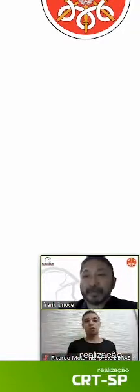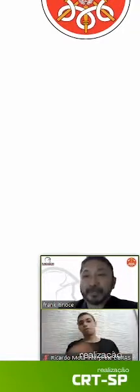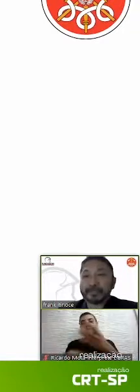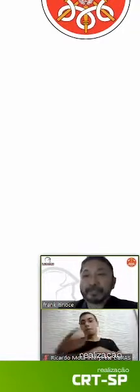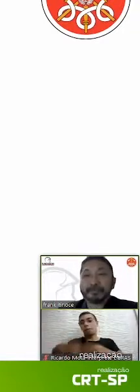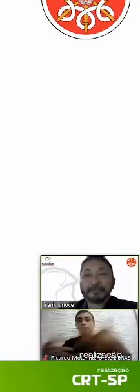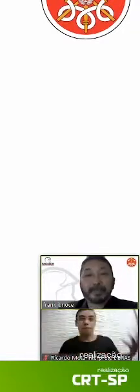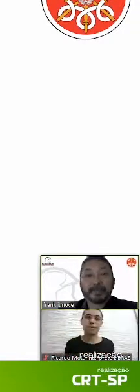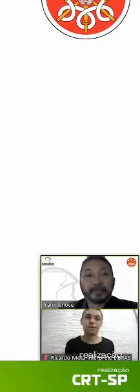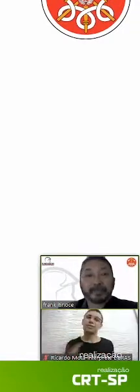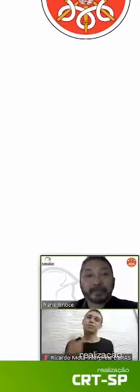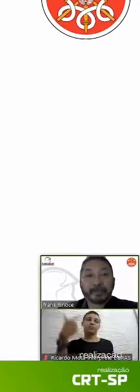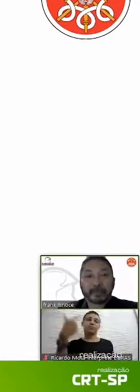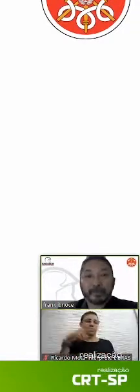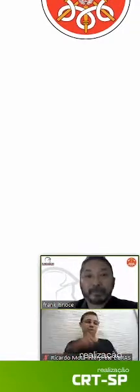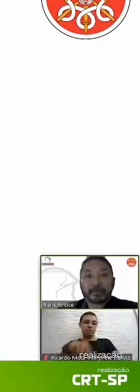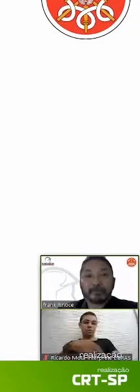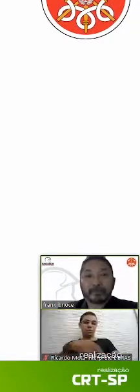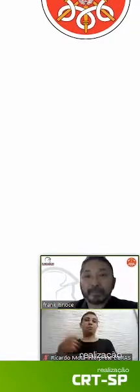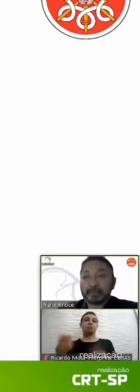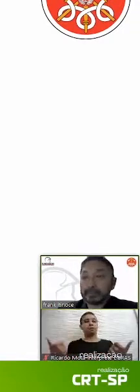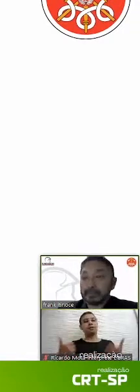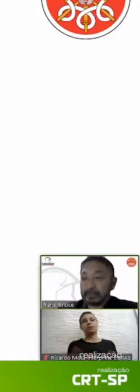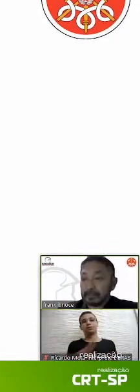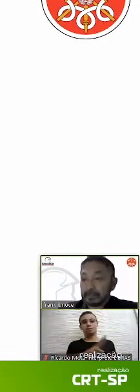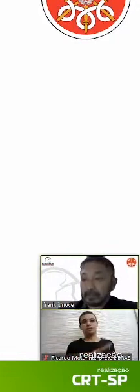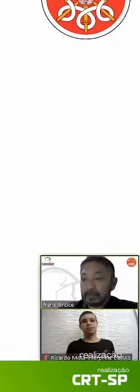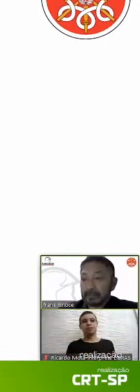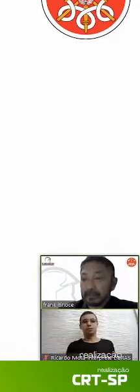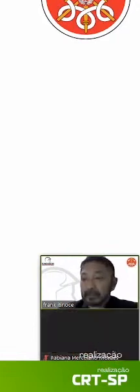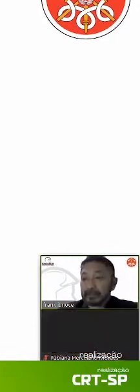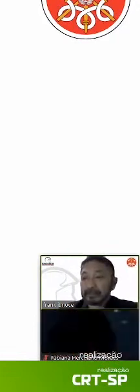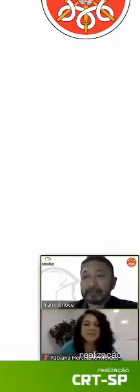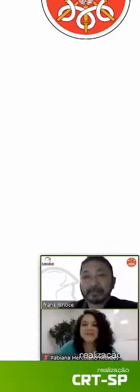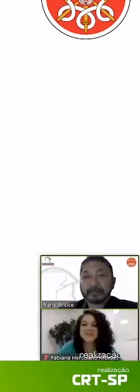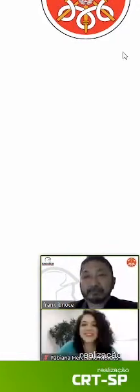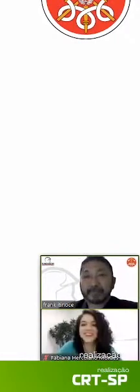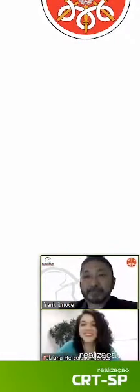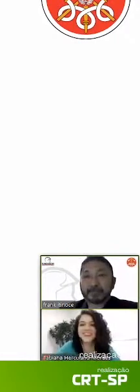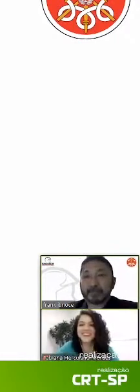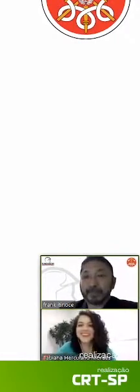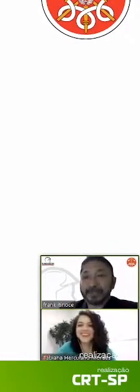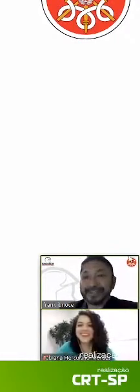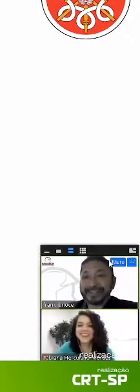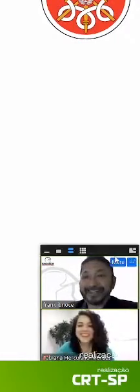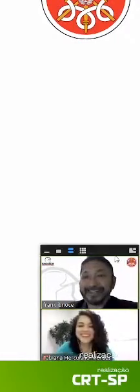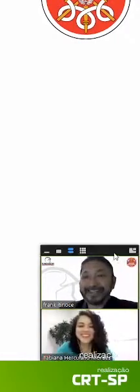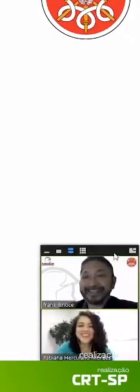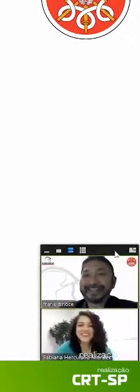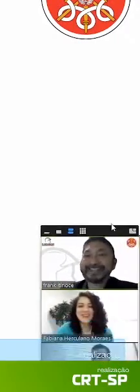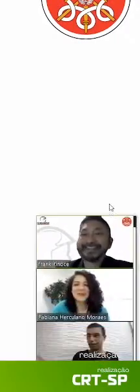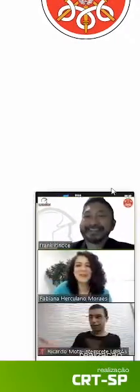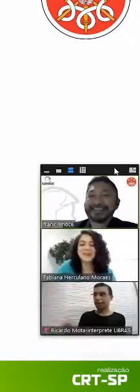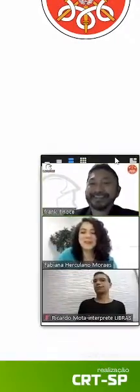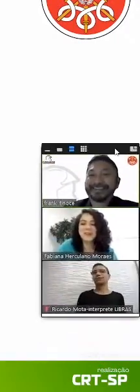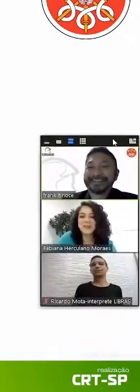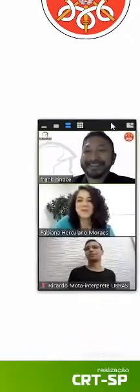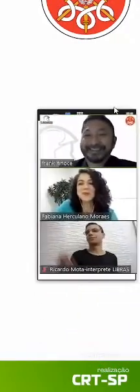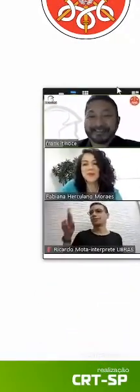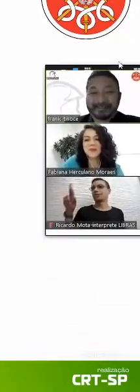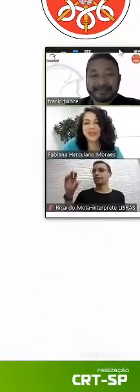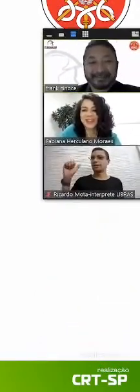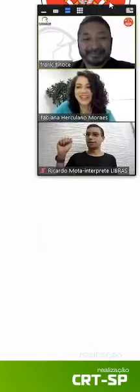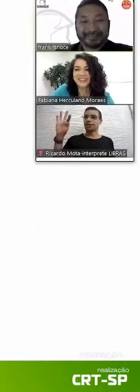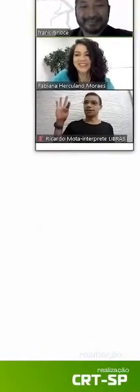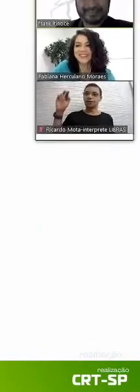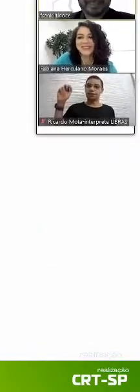respeitar o horário, né? Então, Rafaela, Fabiana. passo a bola. Coronete, nossa,